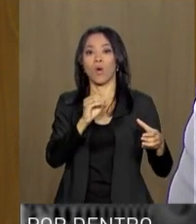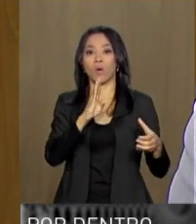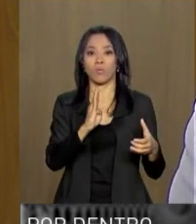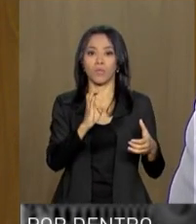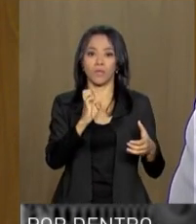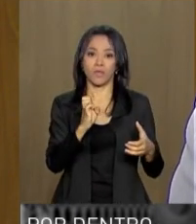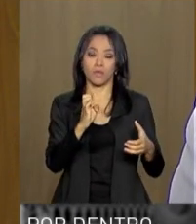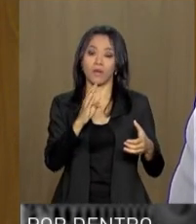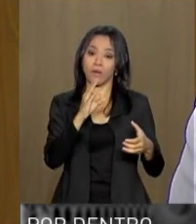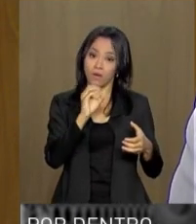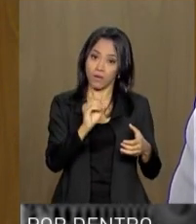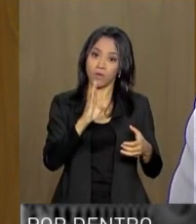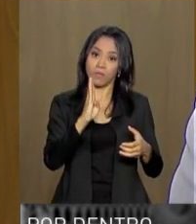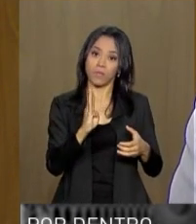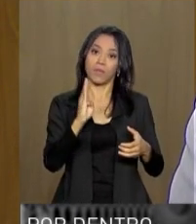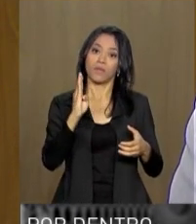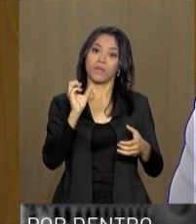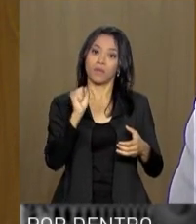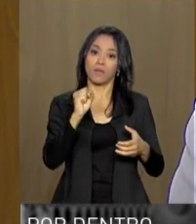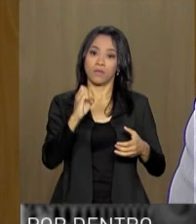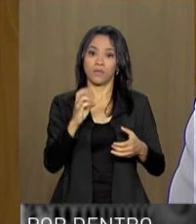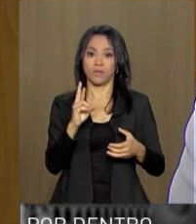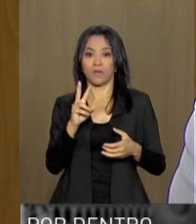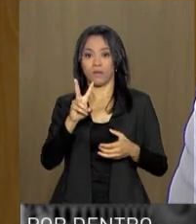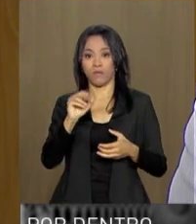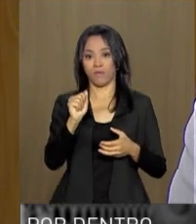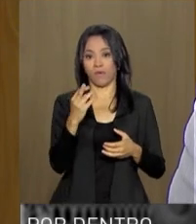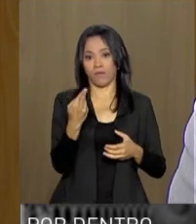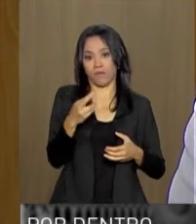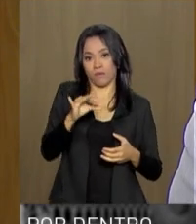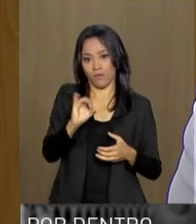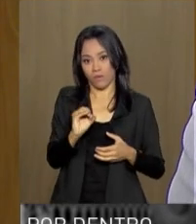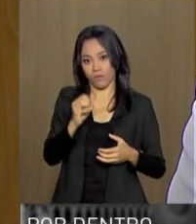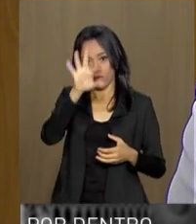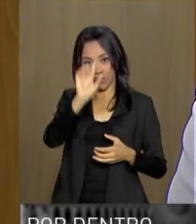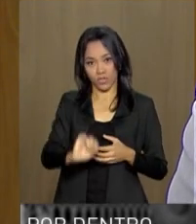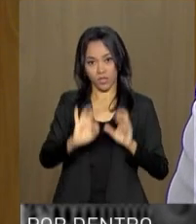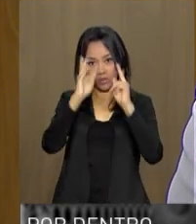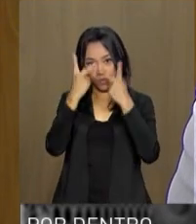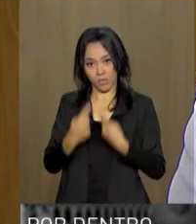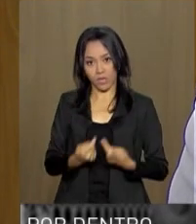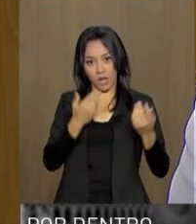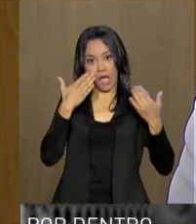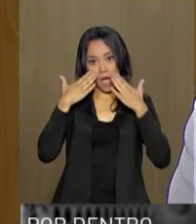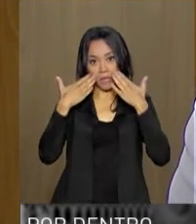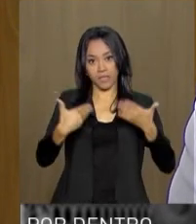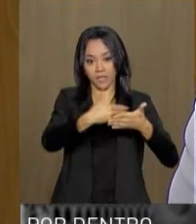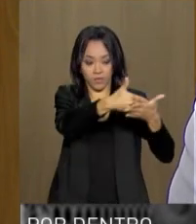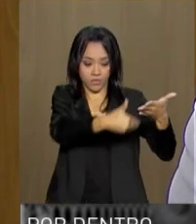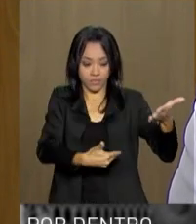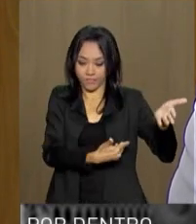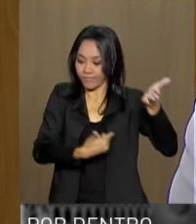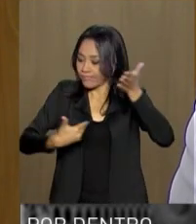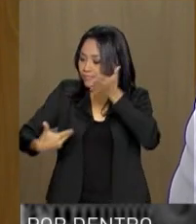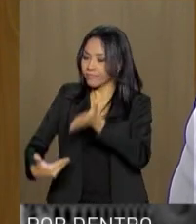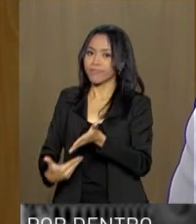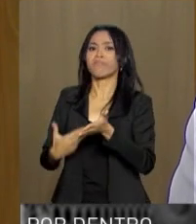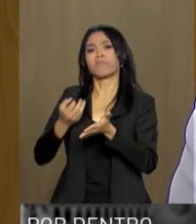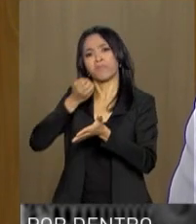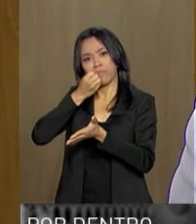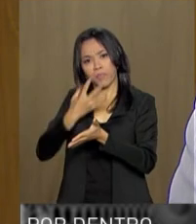rio de janeiro e fumo foi muito bem recebida esta iniciativa do ministério de direitos humanos